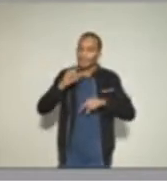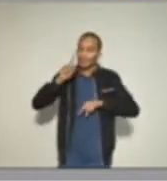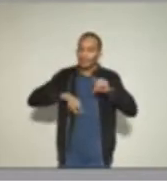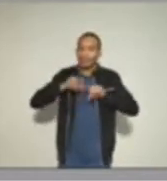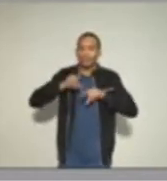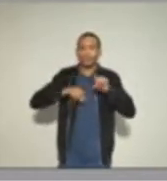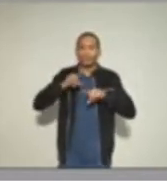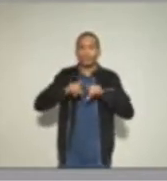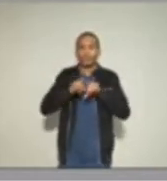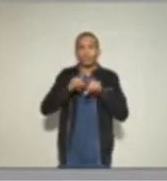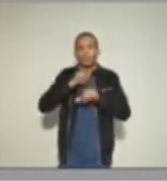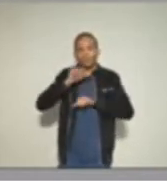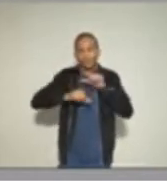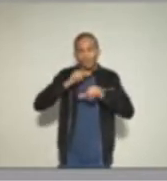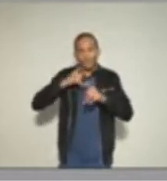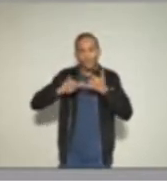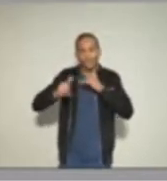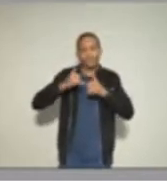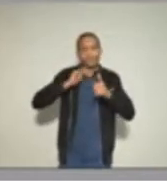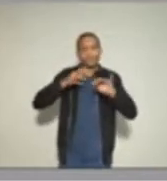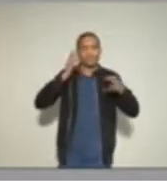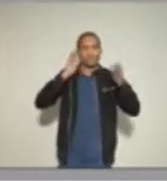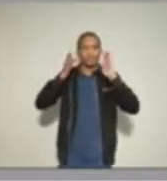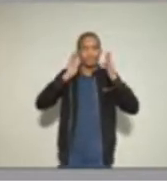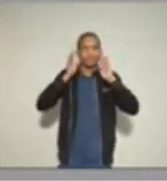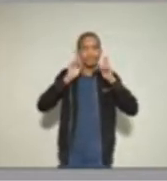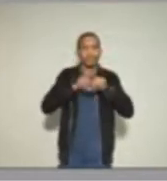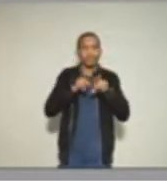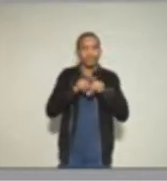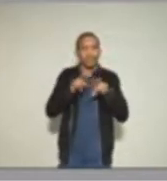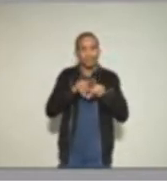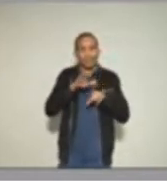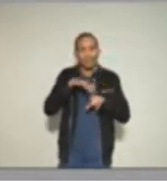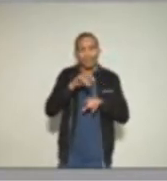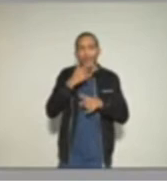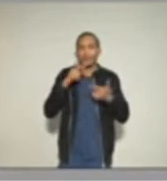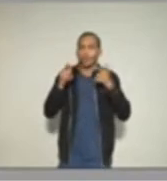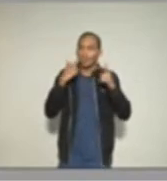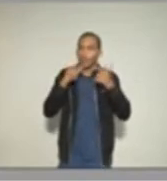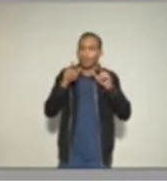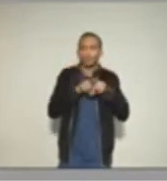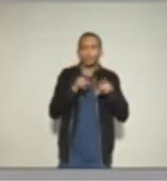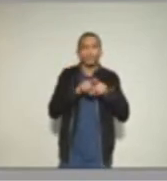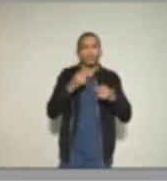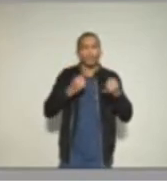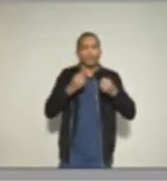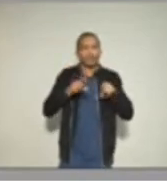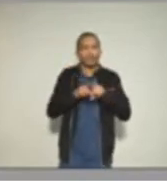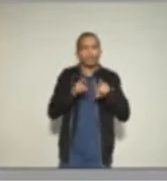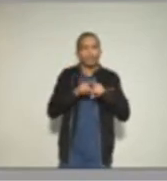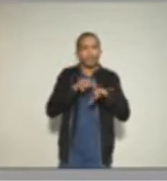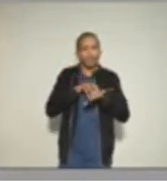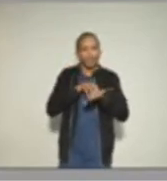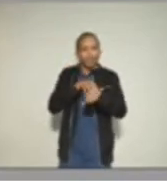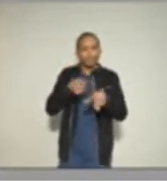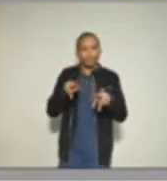para transformar em energia e termos os caminhões, inclusive parte dos outros veículos, até do transporte